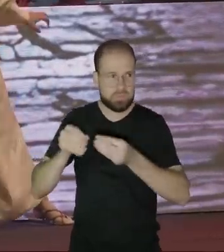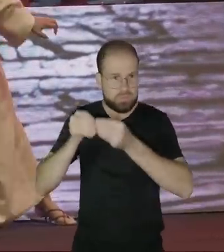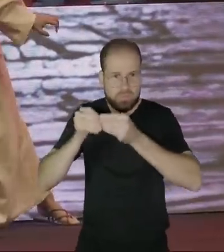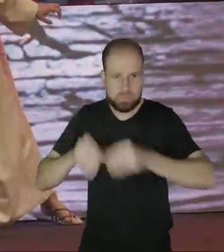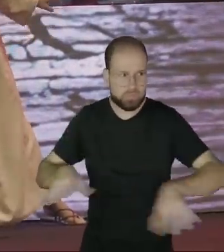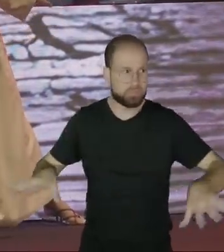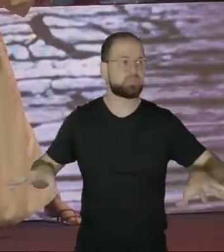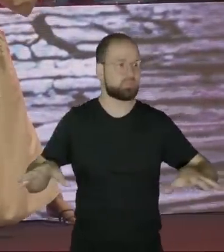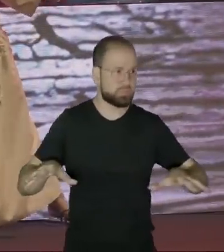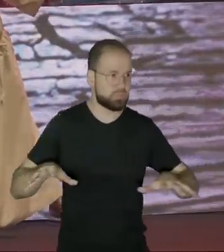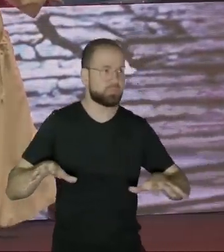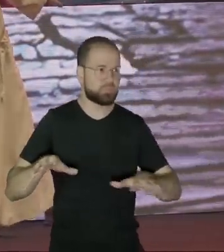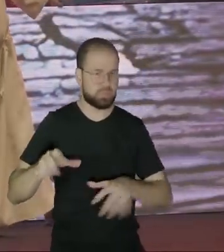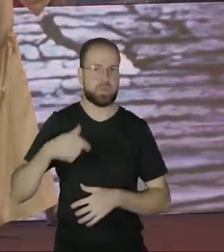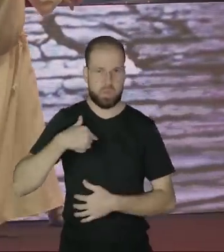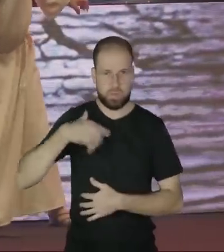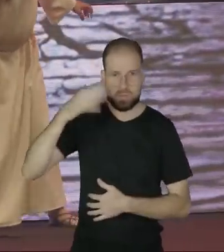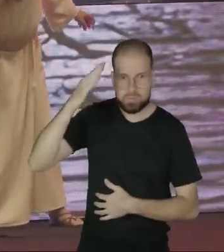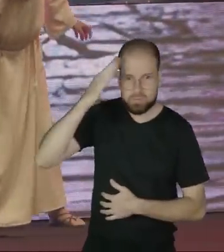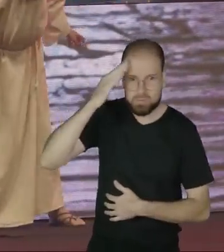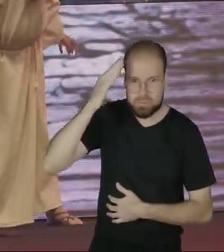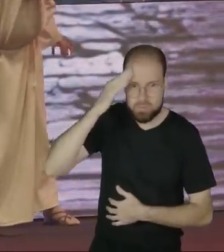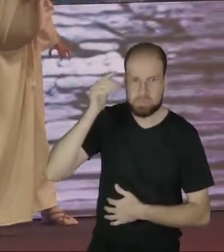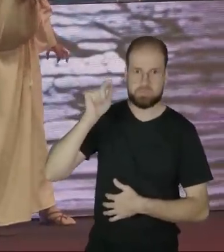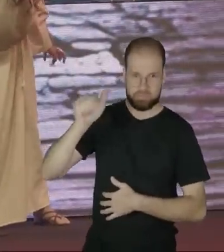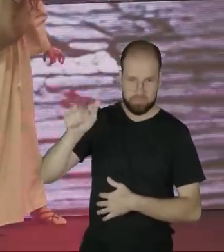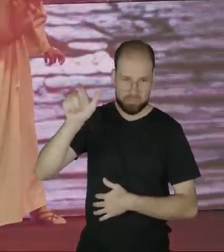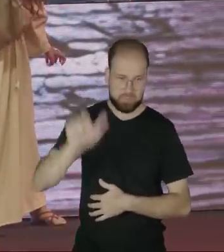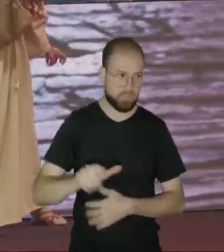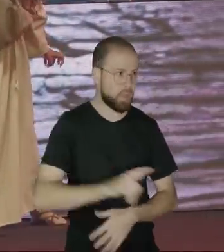Bem sei quem és. Cala-te!